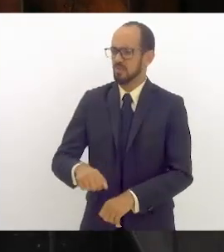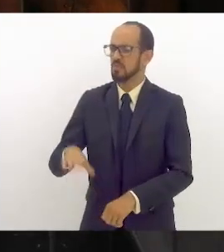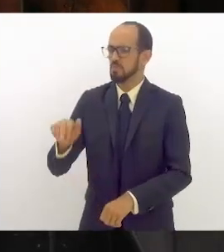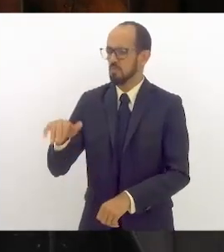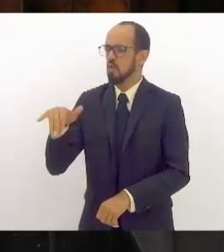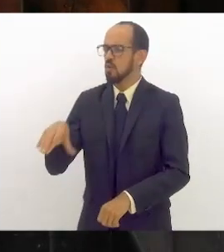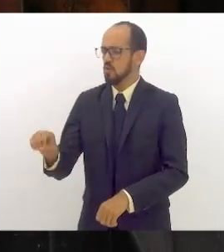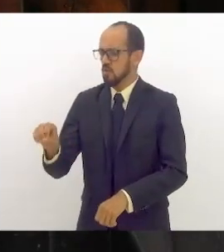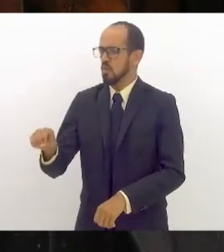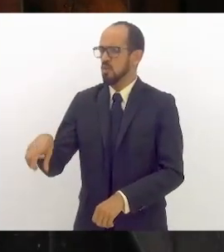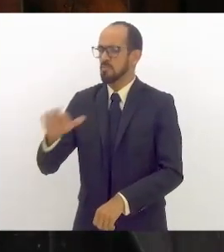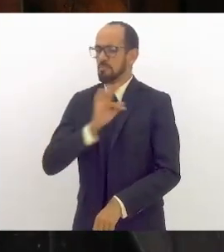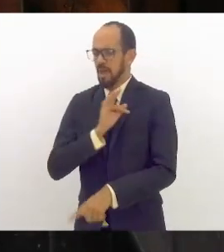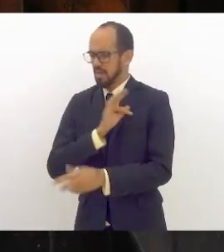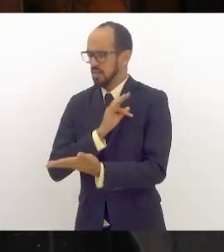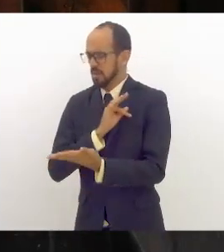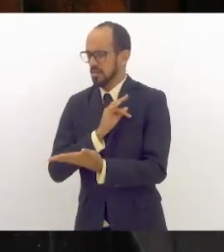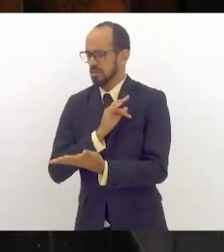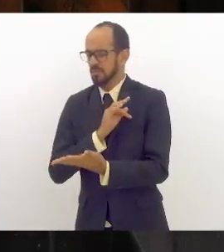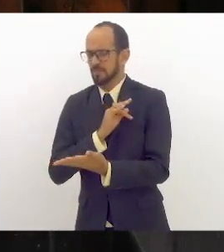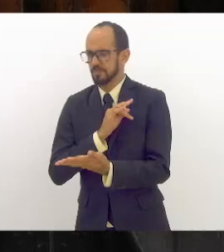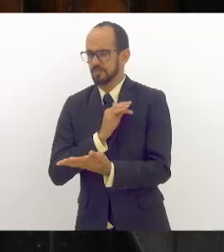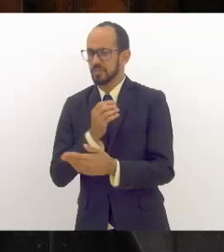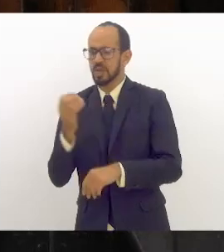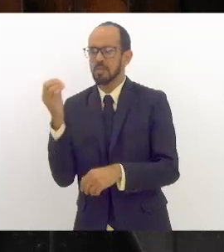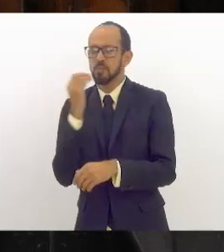que poderia ter